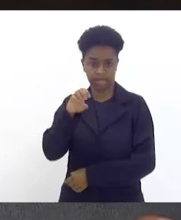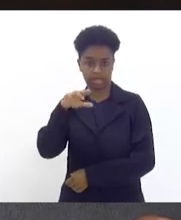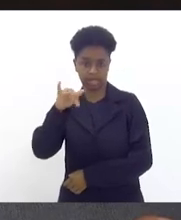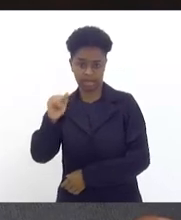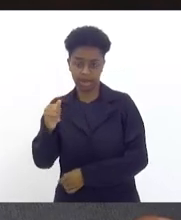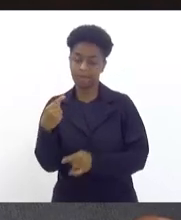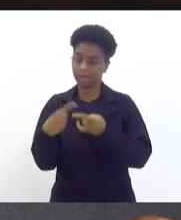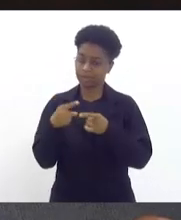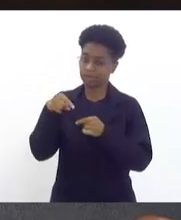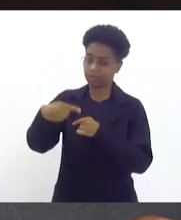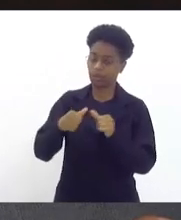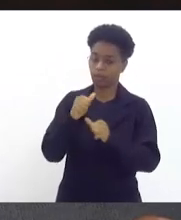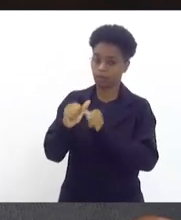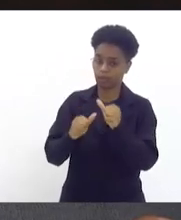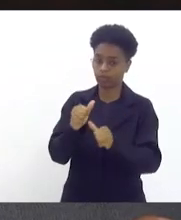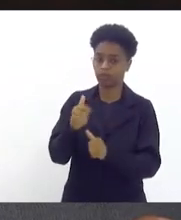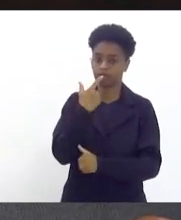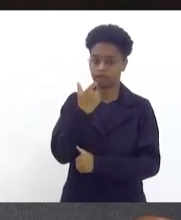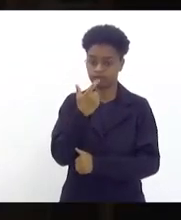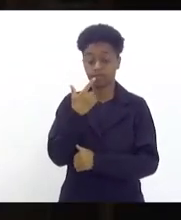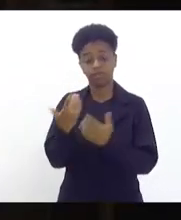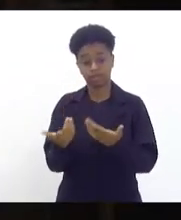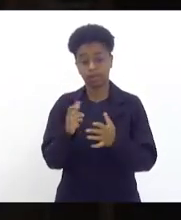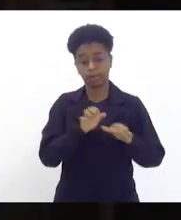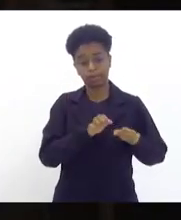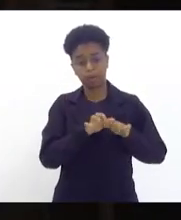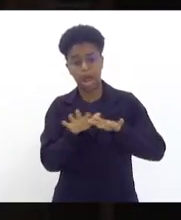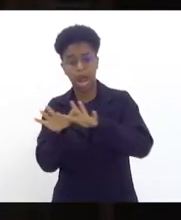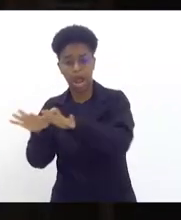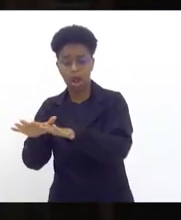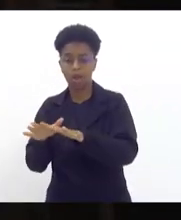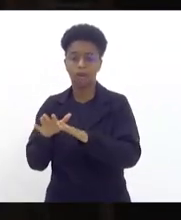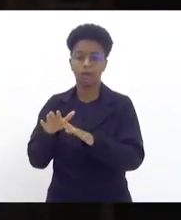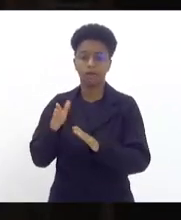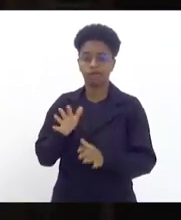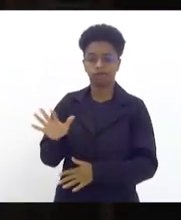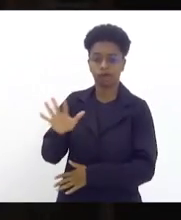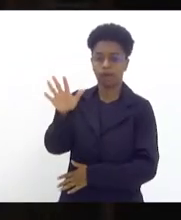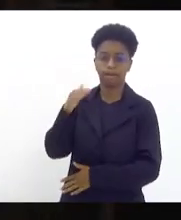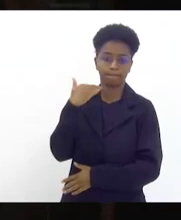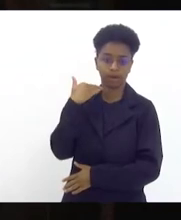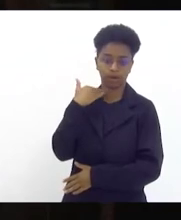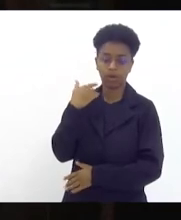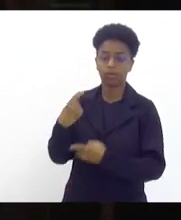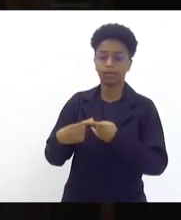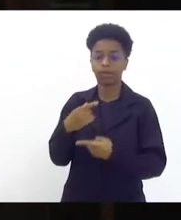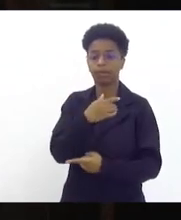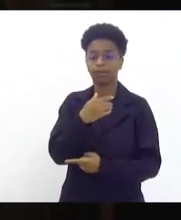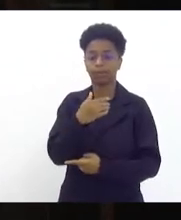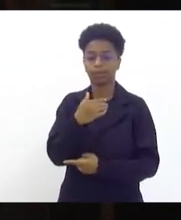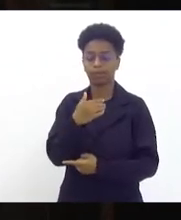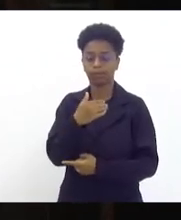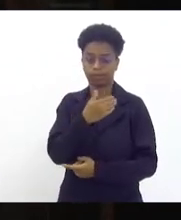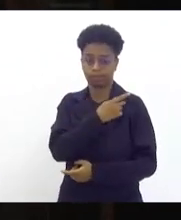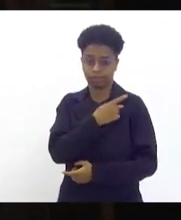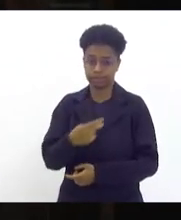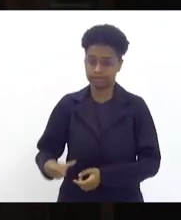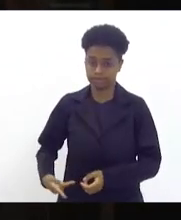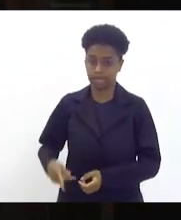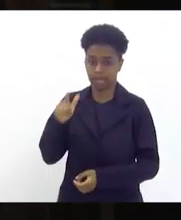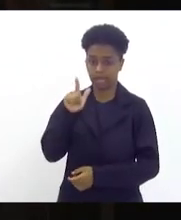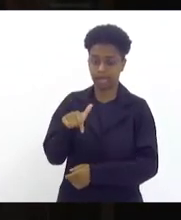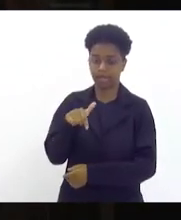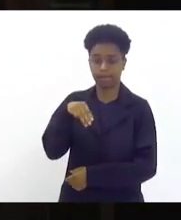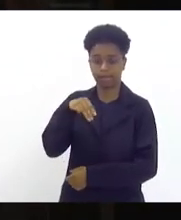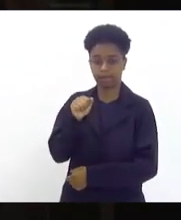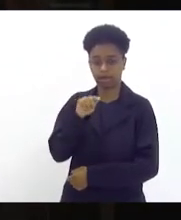emendar a corrida das Pedras Morro do Banco invadiram o morro do banco o presidente é uma Jó reformada PM se ele tivesse lá ele tinha da